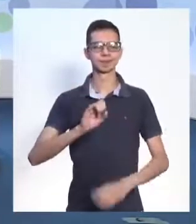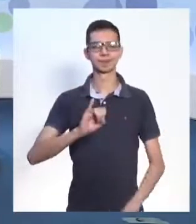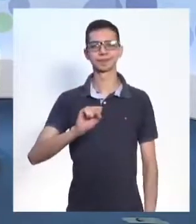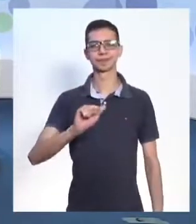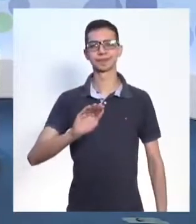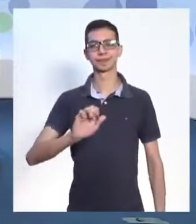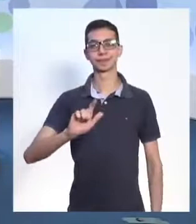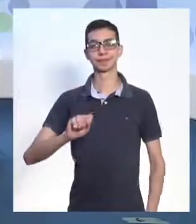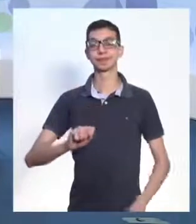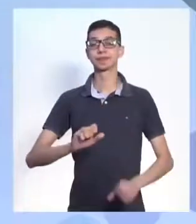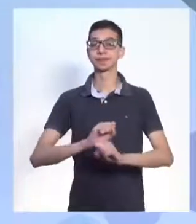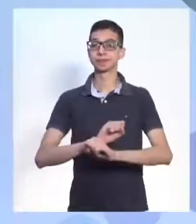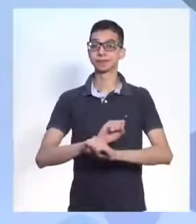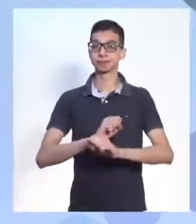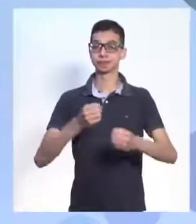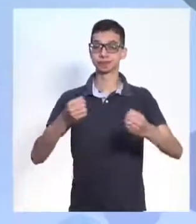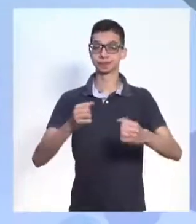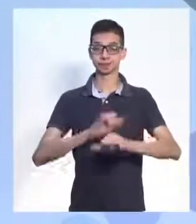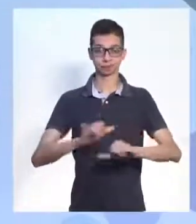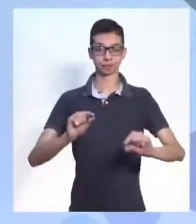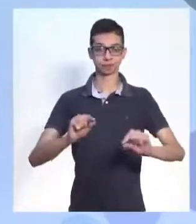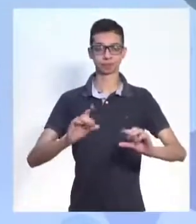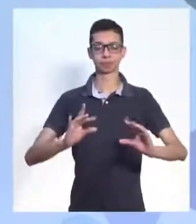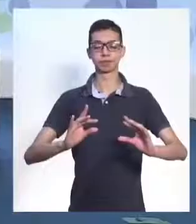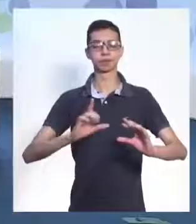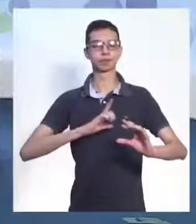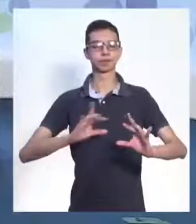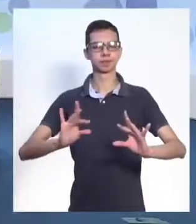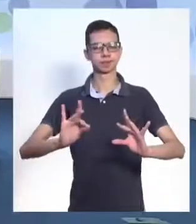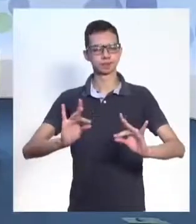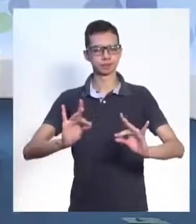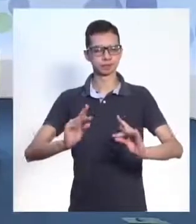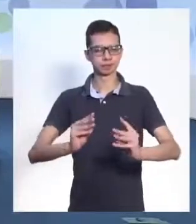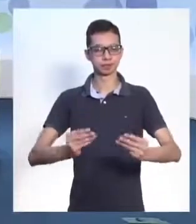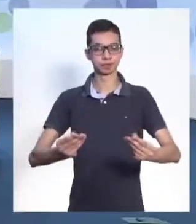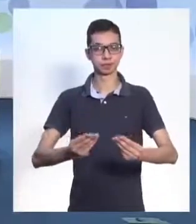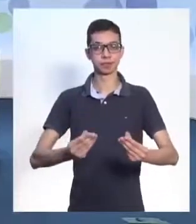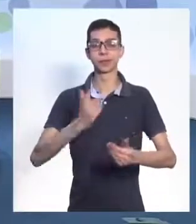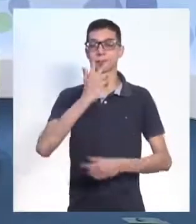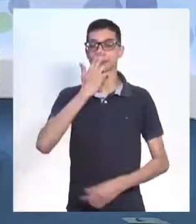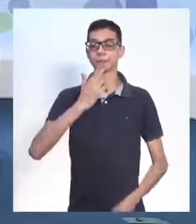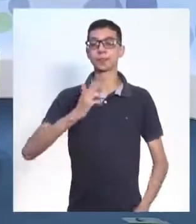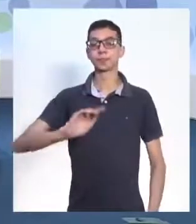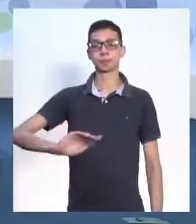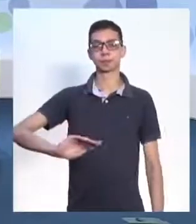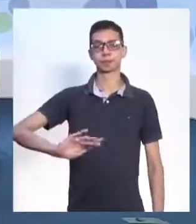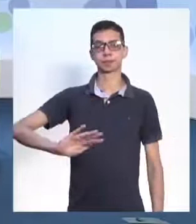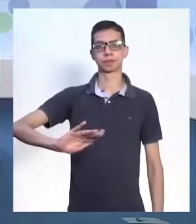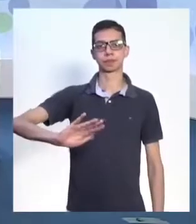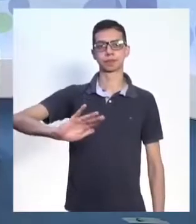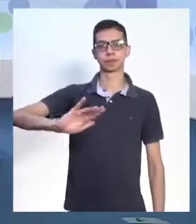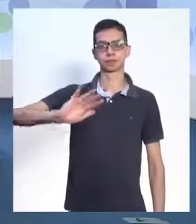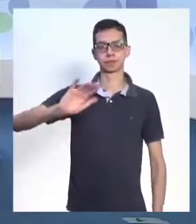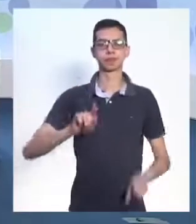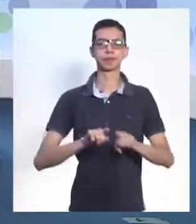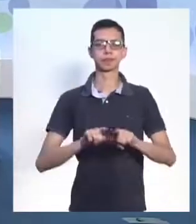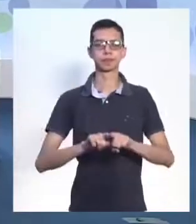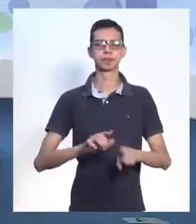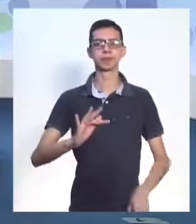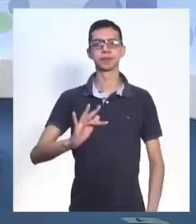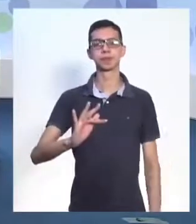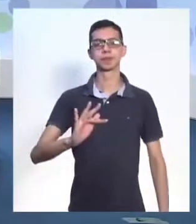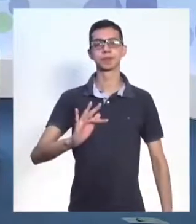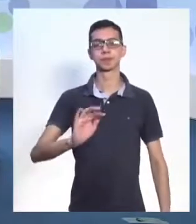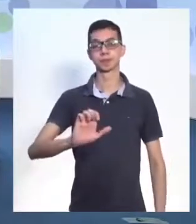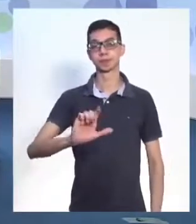vai subindo cada vez mais. Boa. Tá? Mesmo o pessoal falando que o líquido sobe e que a medida... O Felipe aqui, tá? Falando